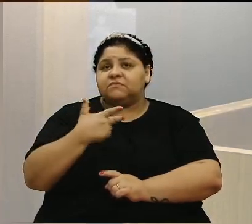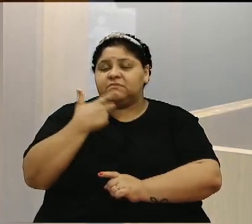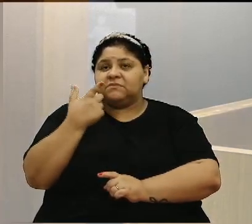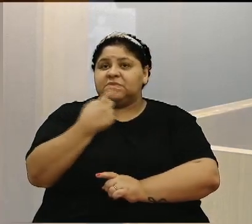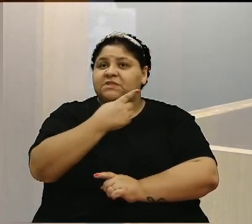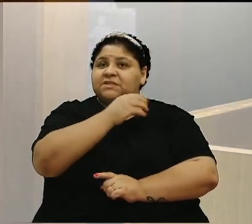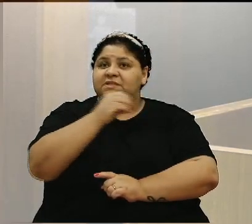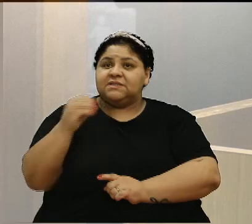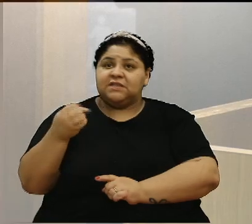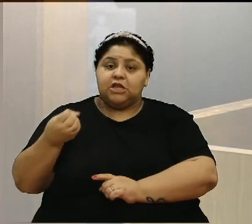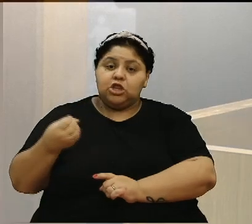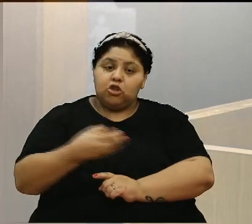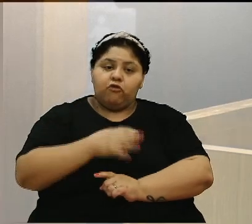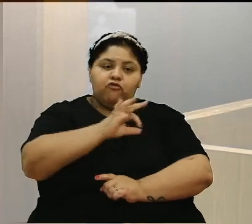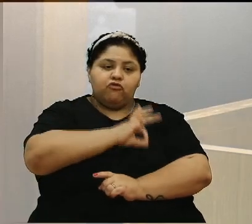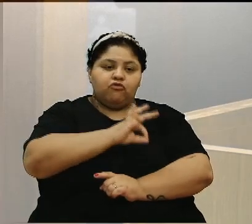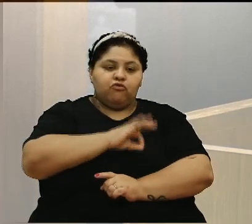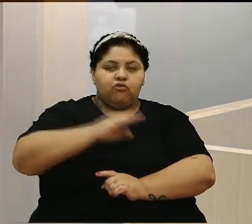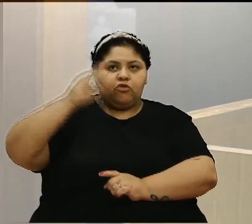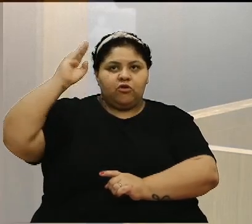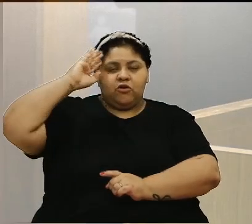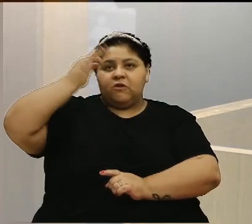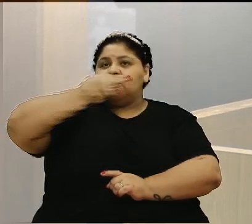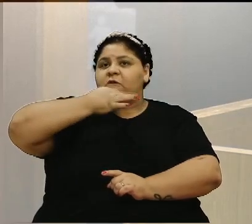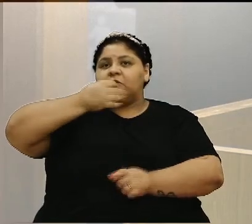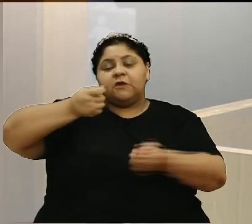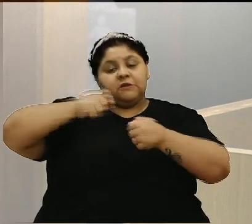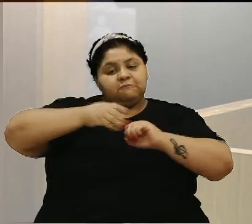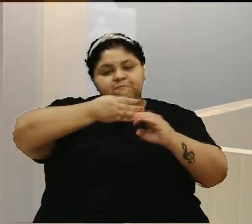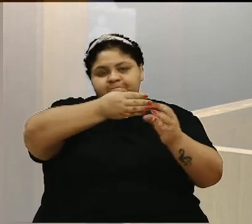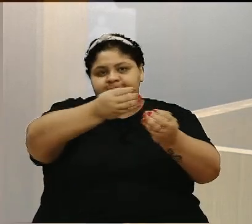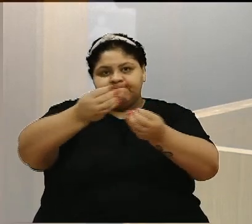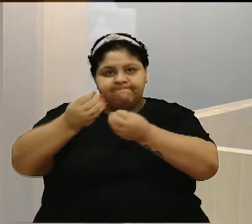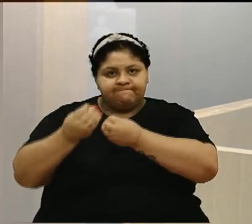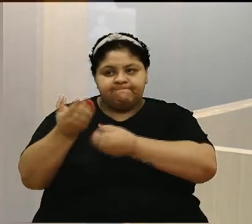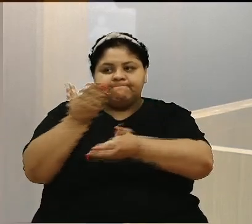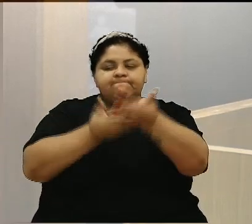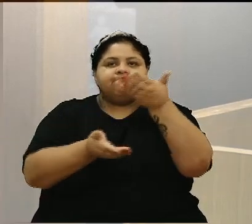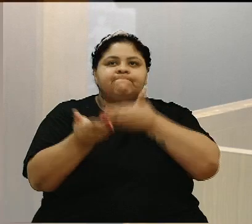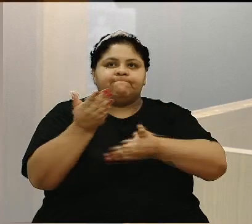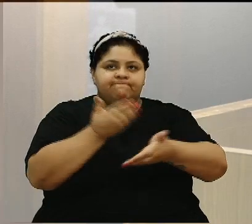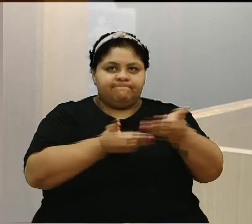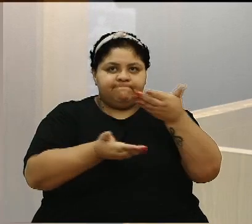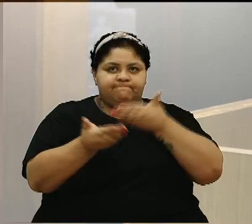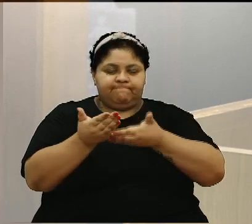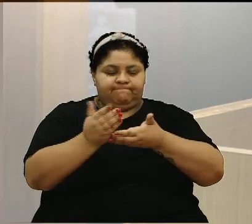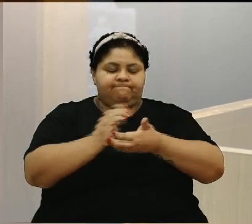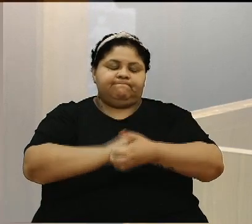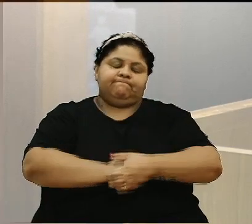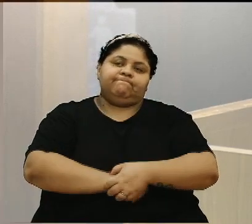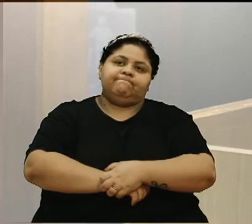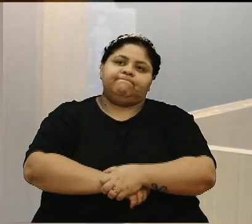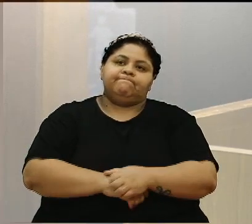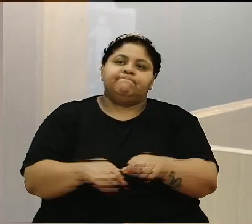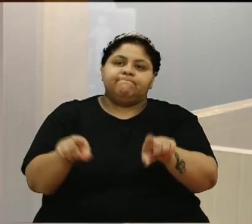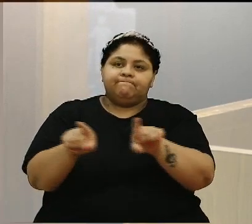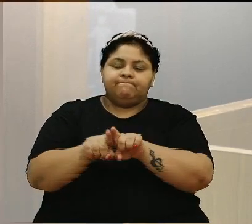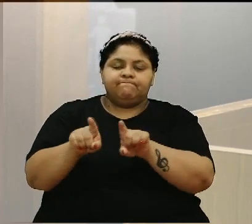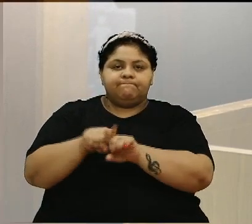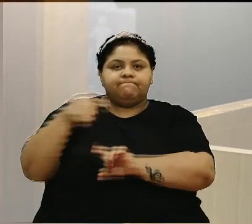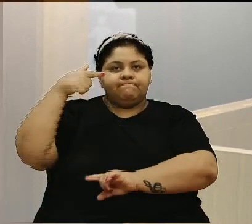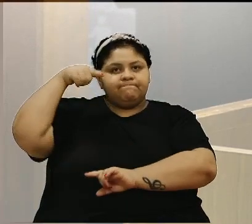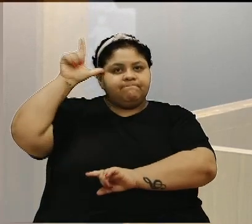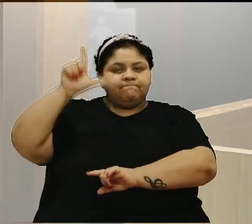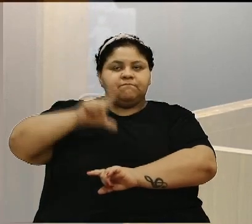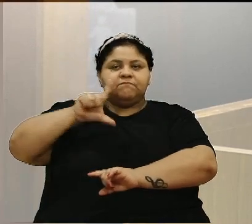novos policiais militares. E Caxias do Sul precisa muito desse atendimento e desse efetivo. E também ontem tive